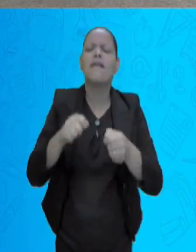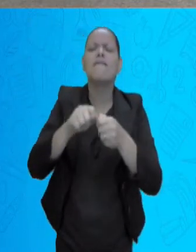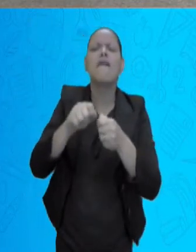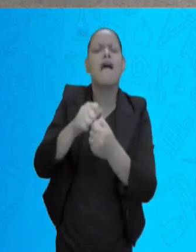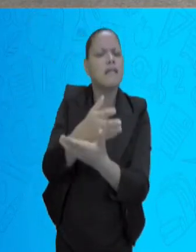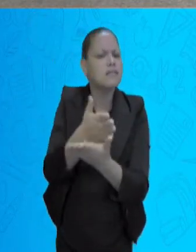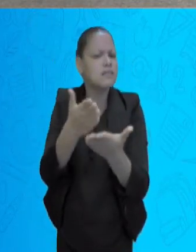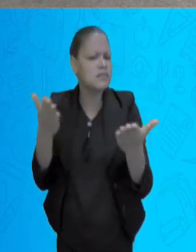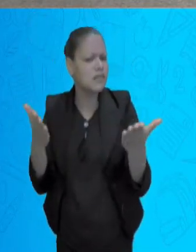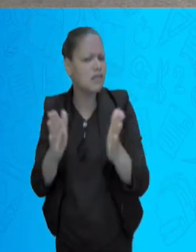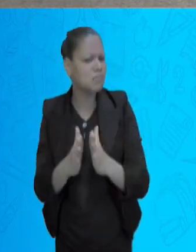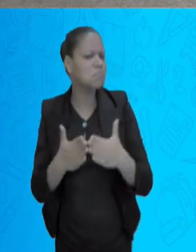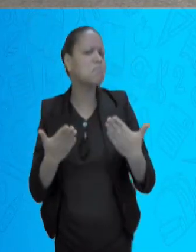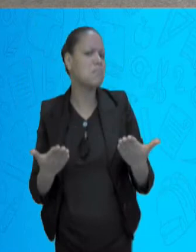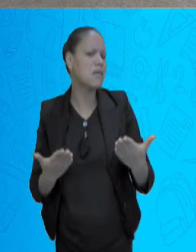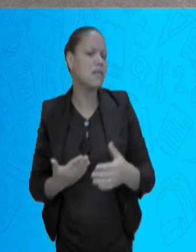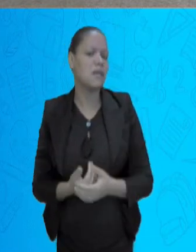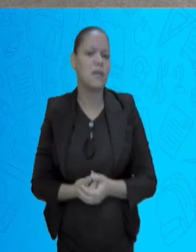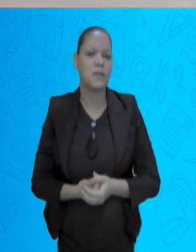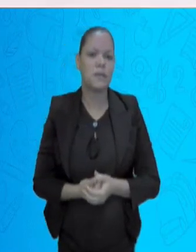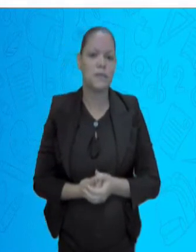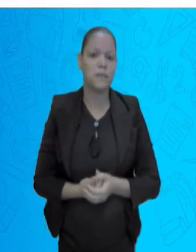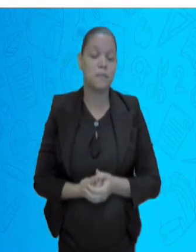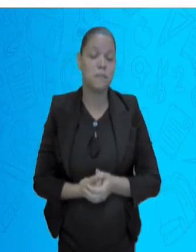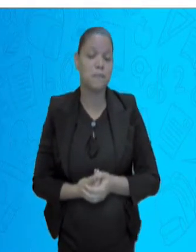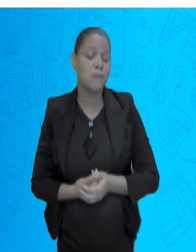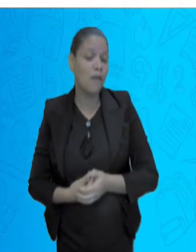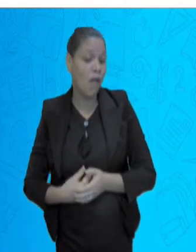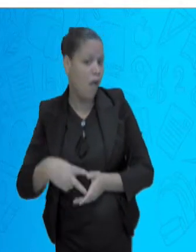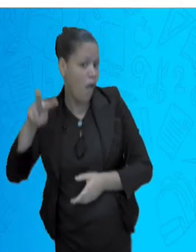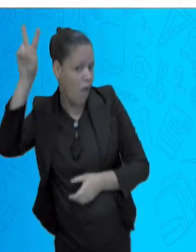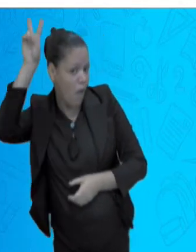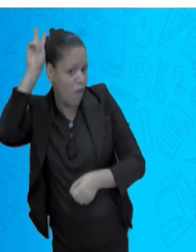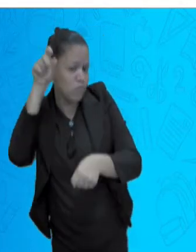seu caderno. Olha, as formigas, o primeiro